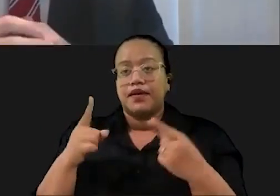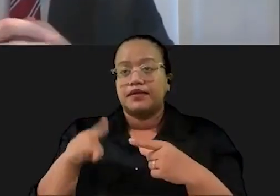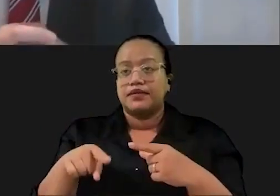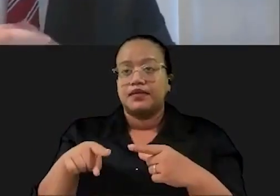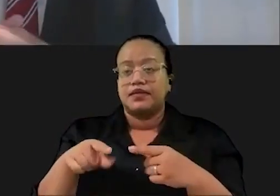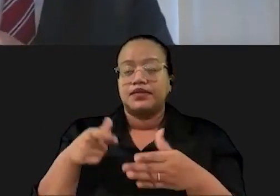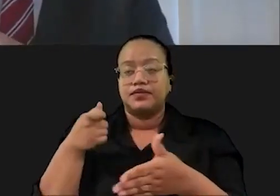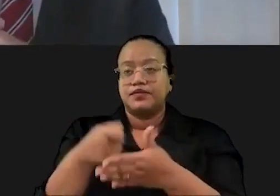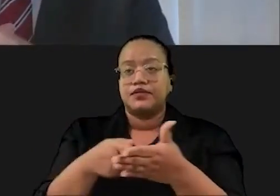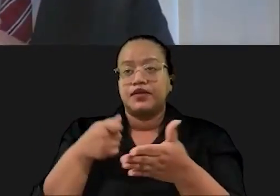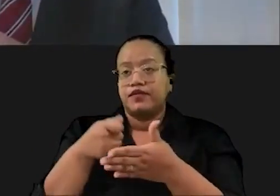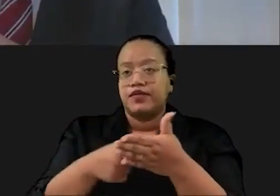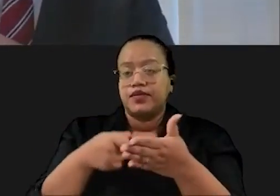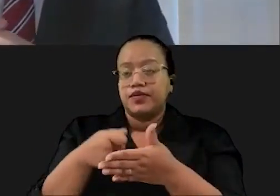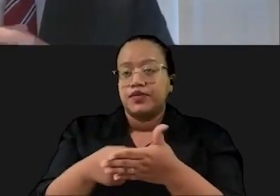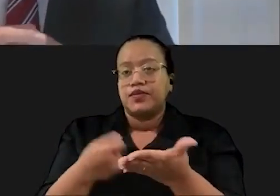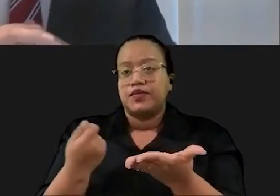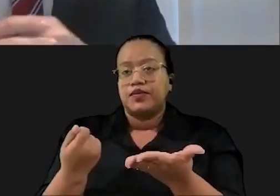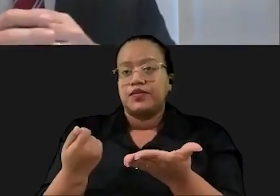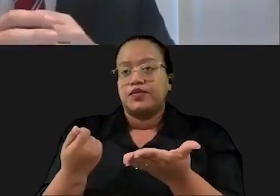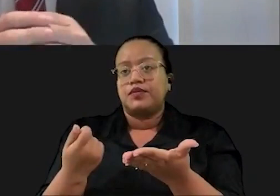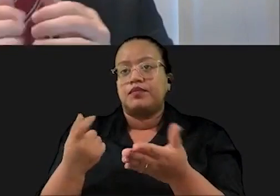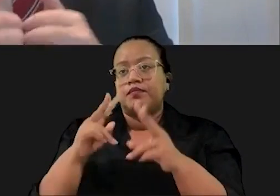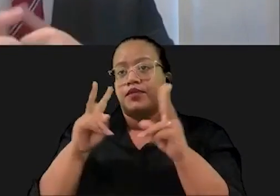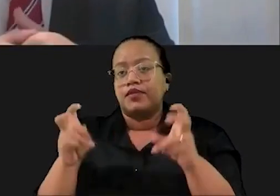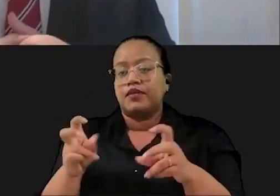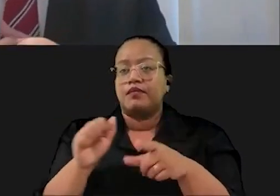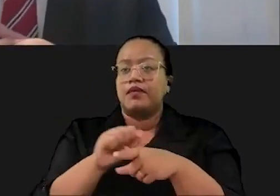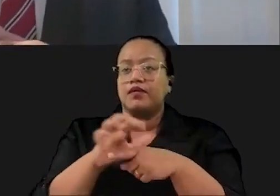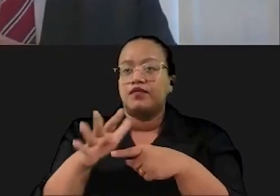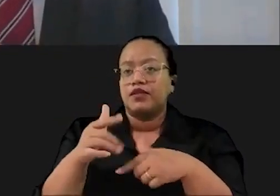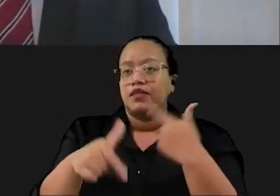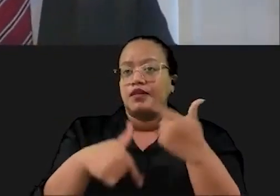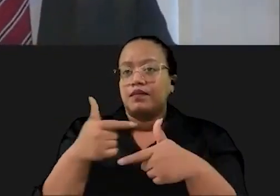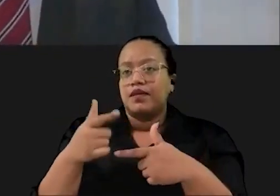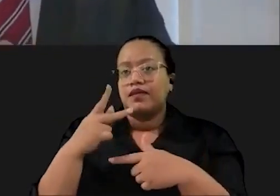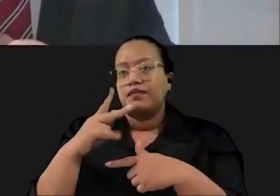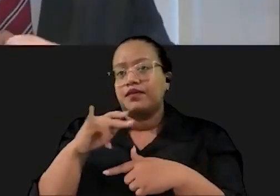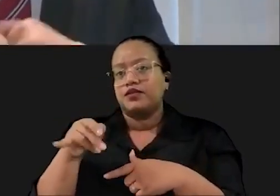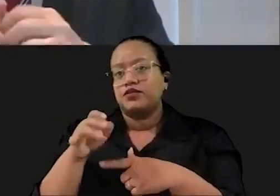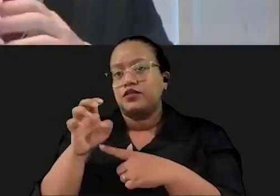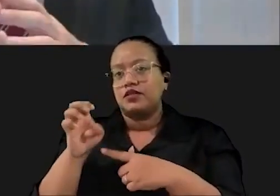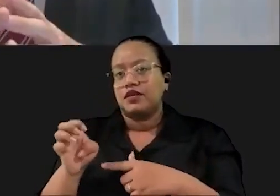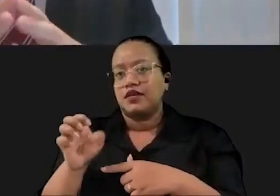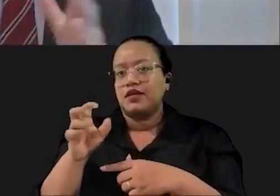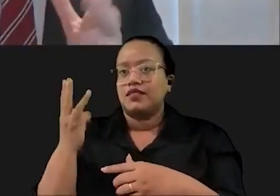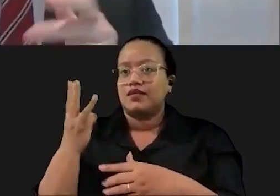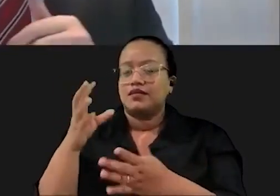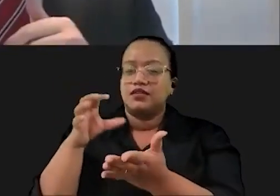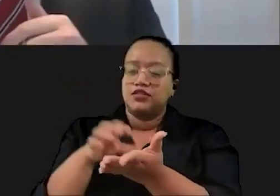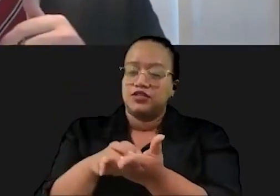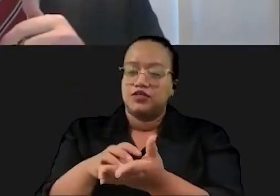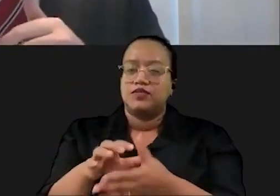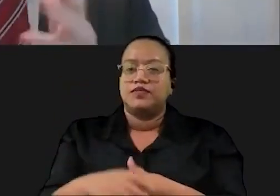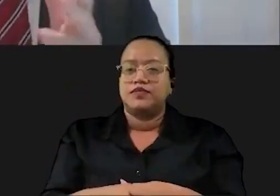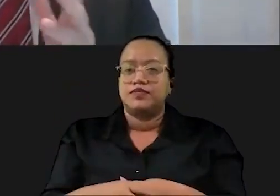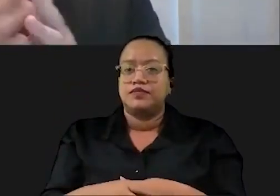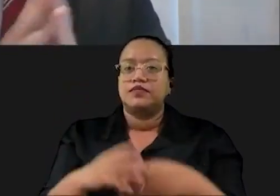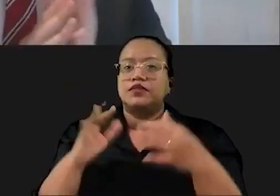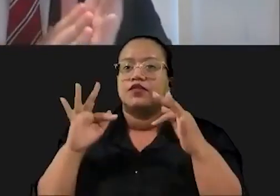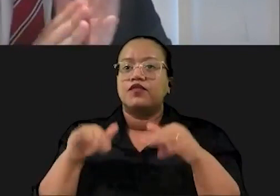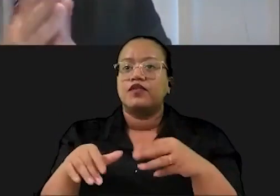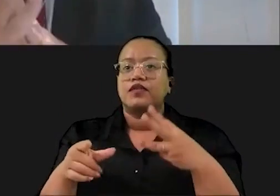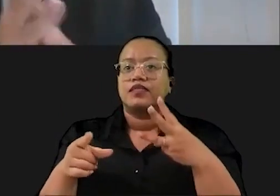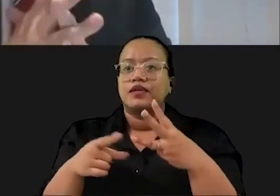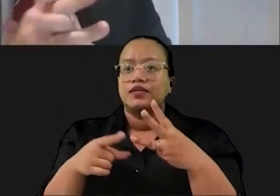quem fala em PJE na terceira região. E, por fim, nosso terceiro desafio, sem pretender exaurir, mas